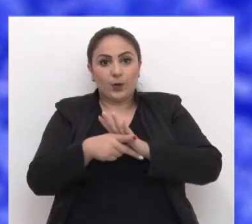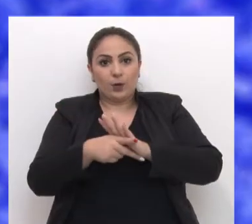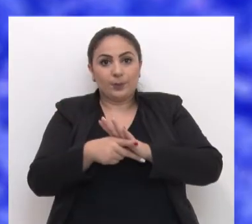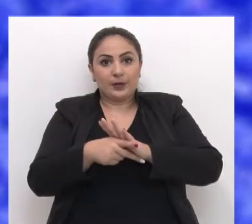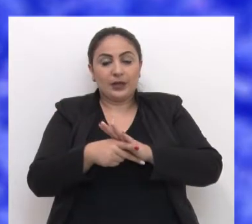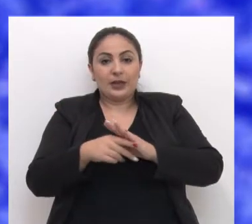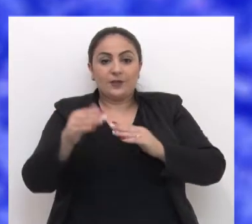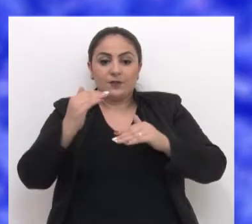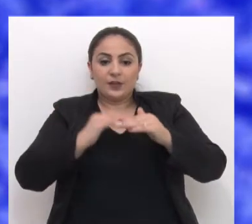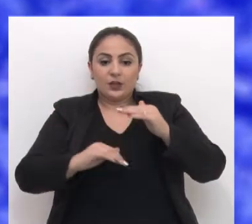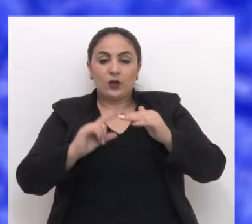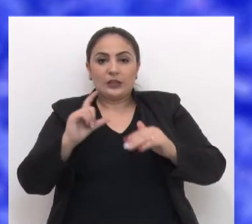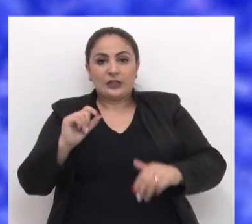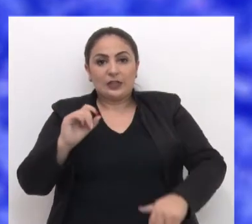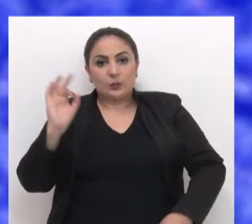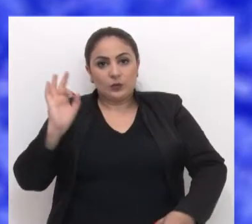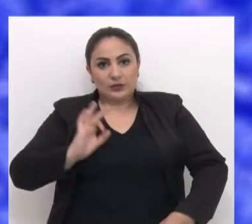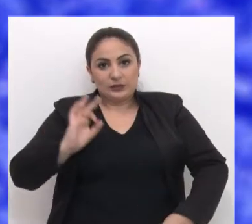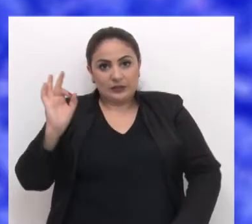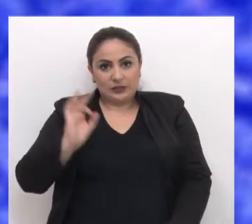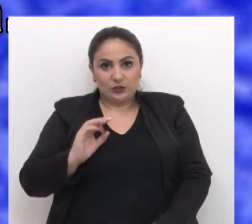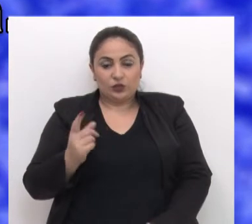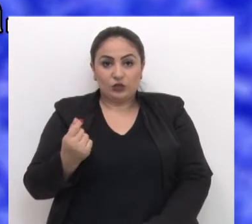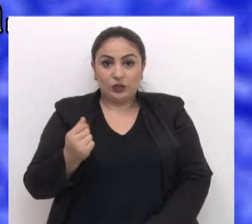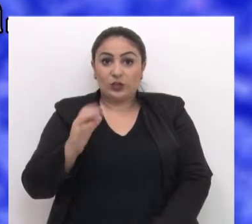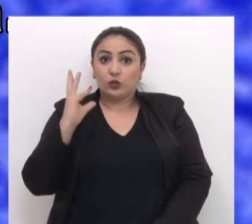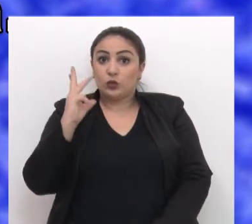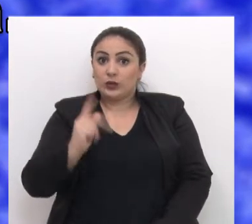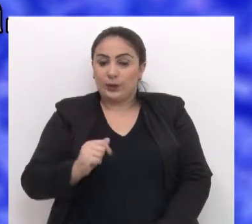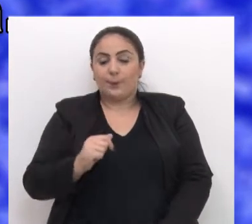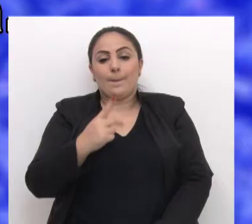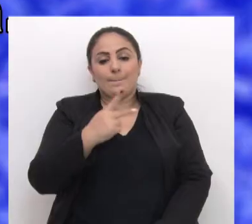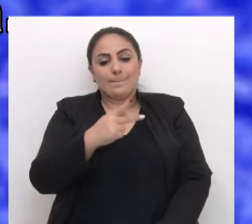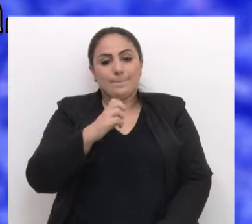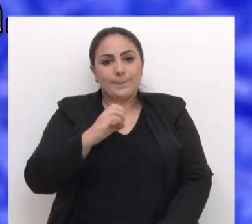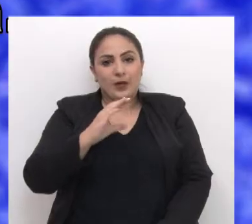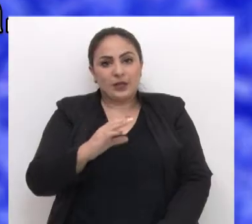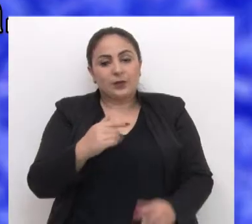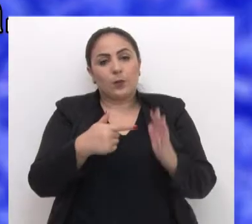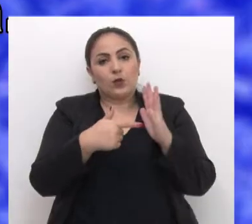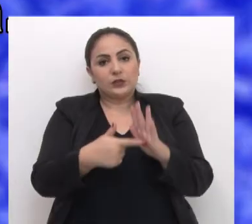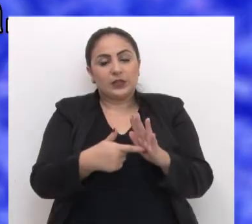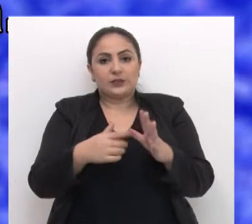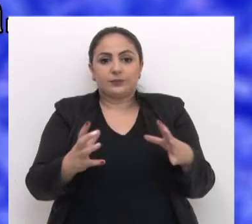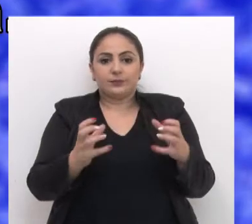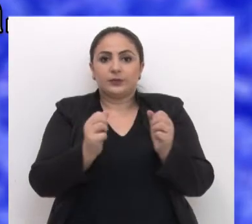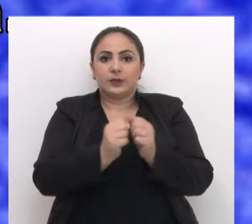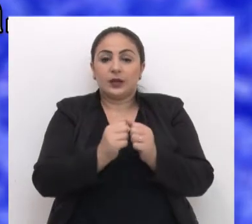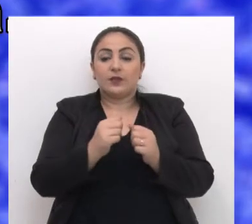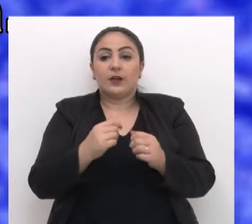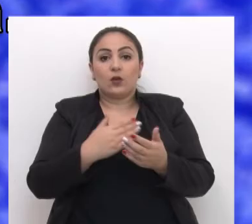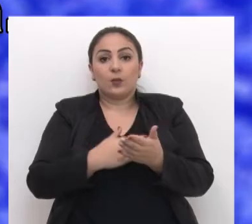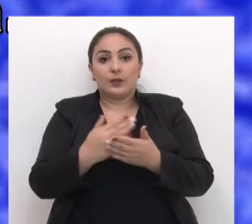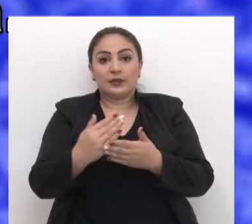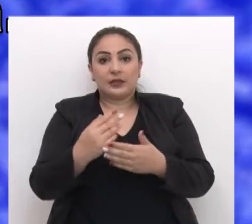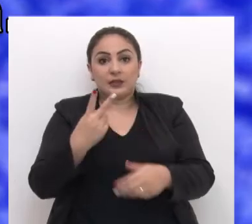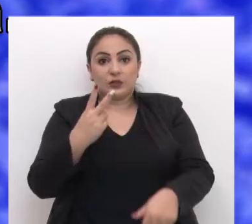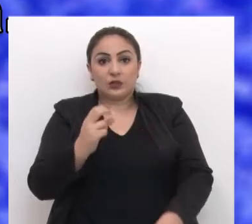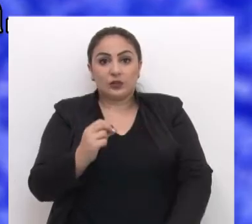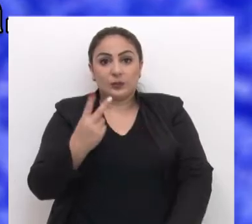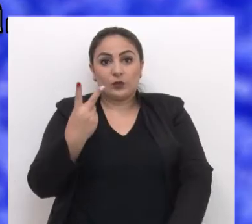a 10% da receita total. Pela PEC apresentada, a incorporação valerá a partir